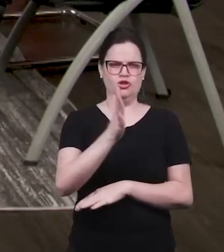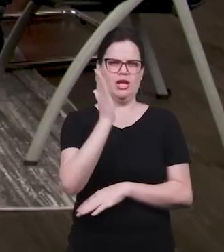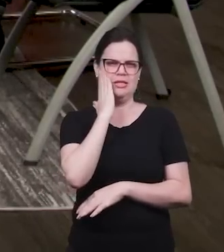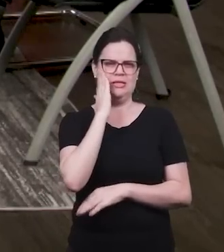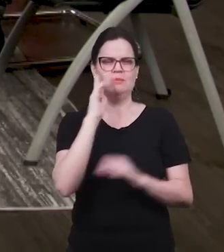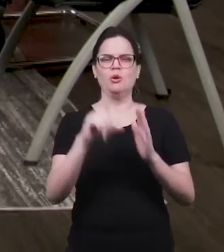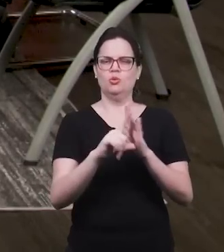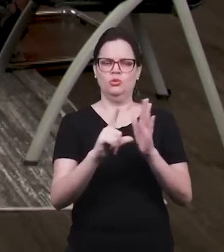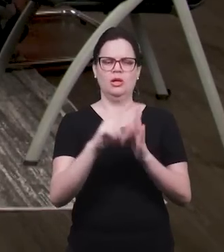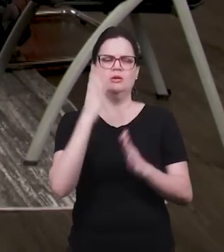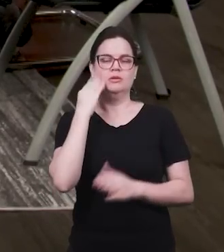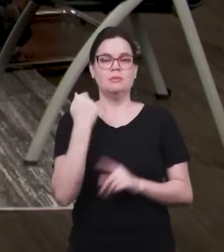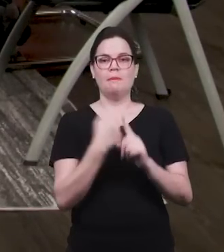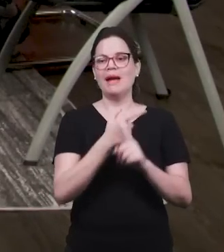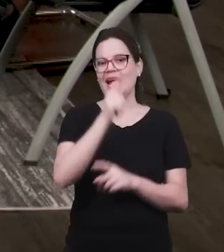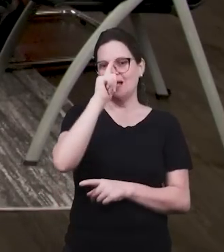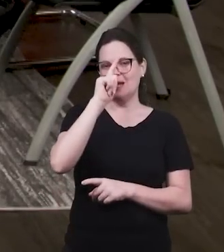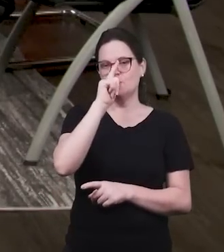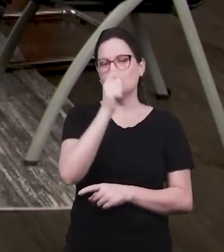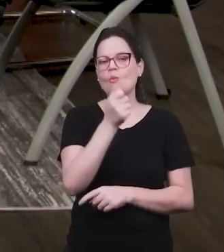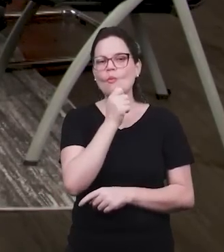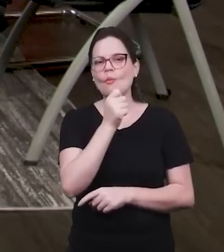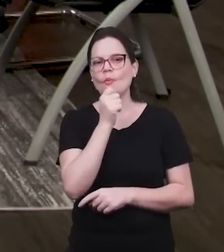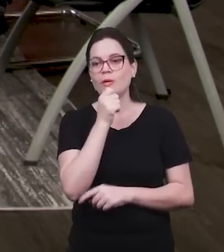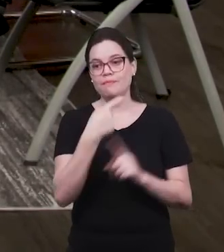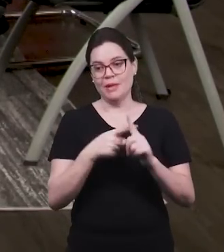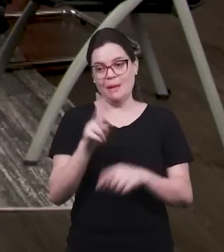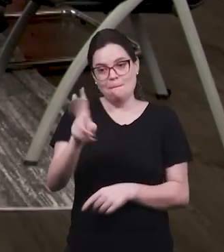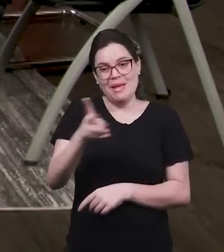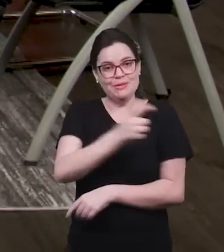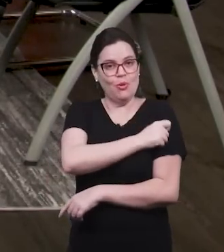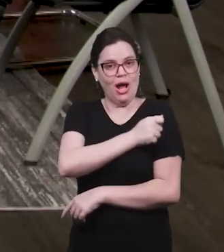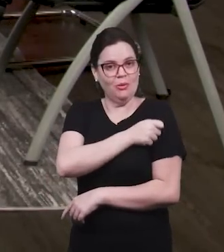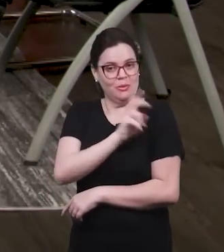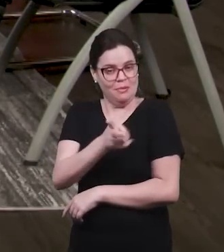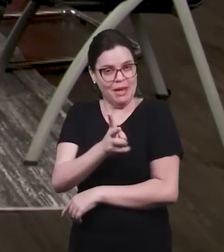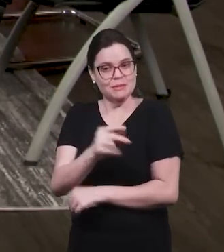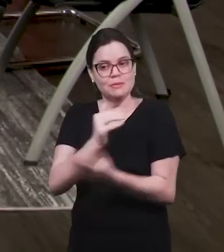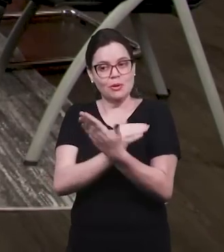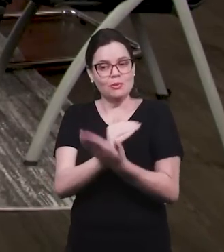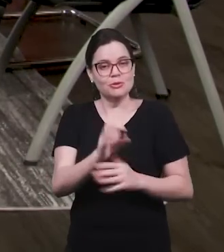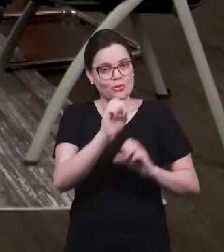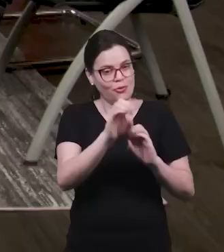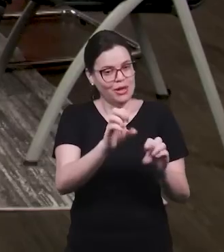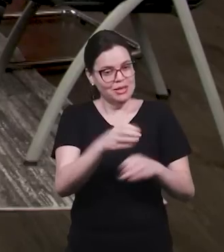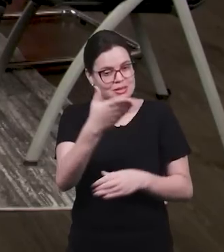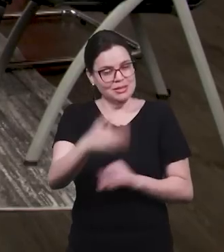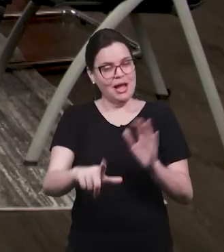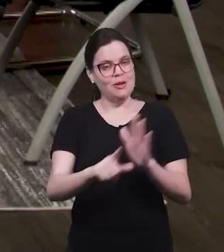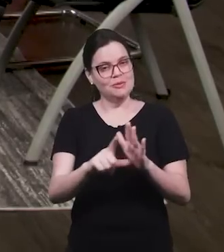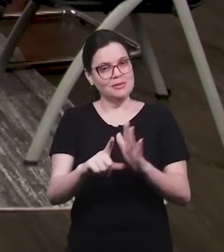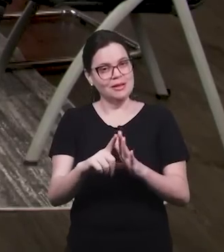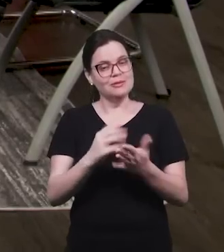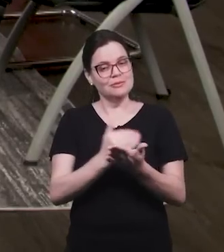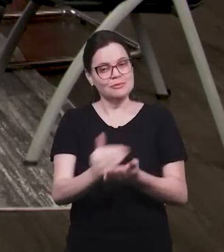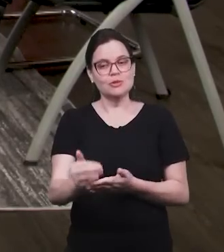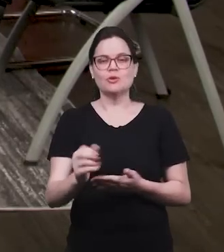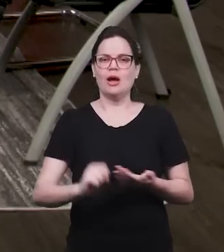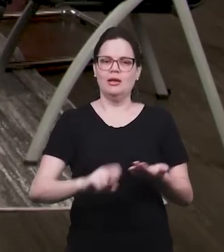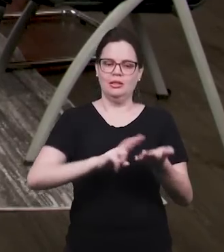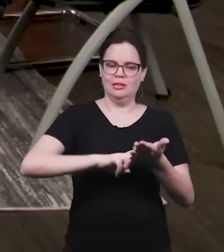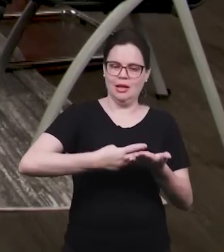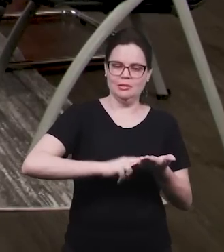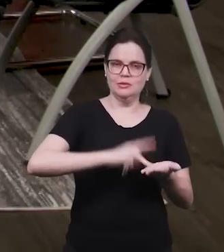Já era dominante. Para Lutero. Para Lutero, exatamente. E ele ensinou então o grego. Exato. E Lutero traduziu